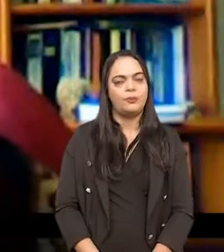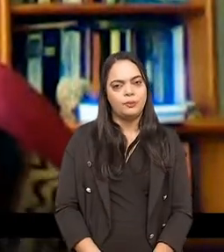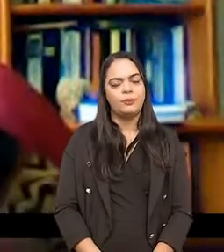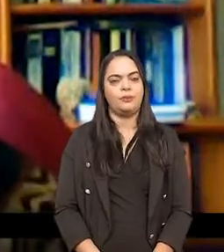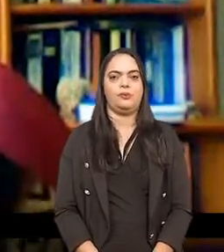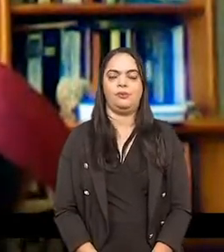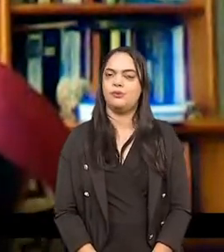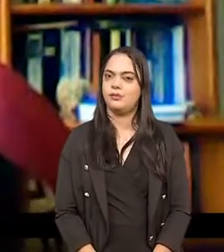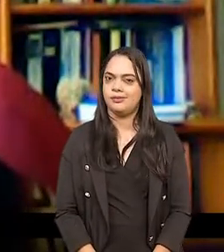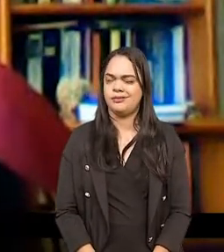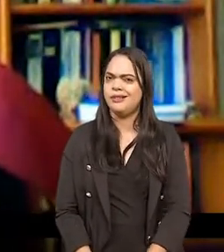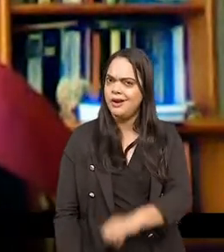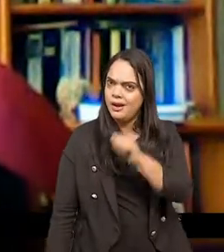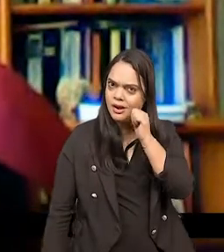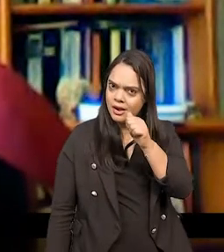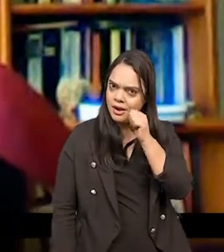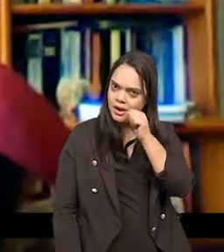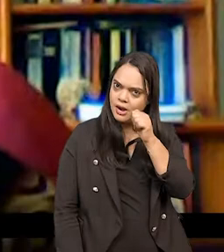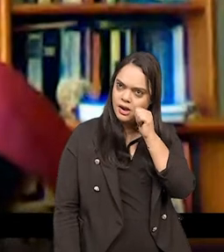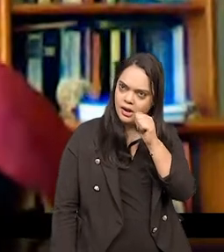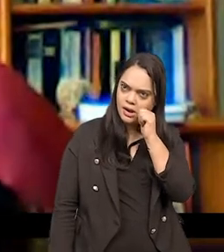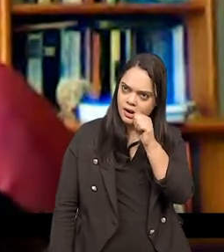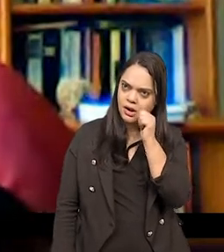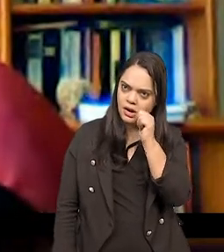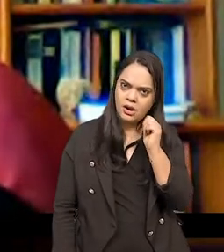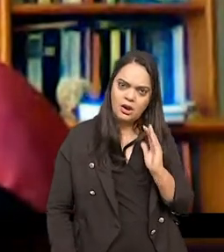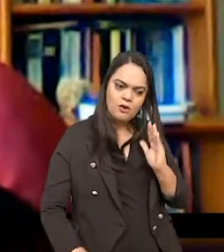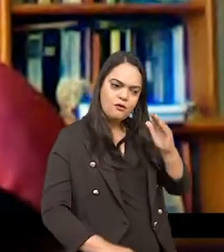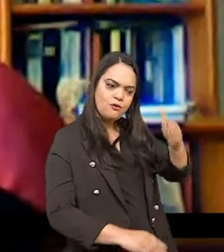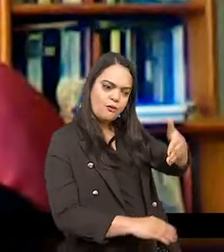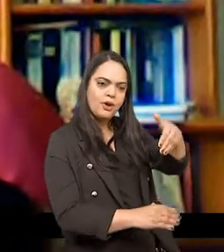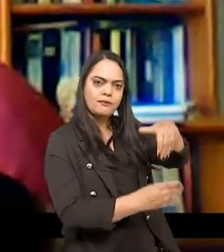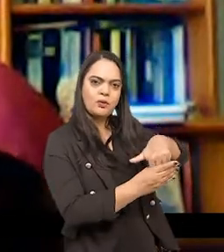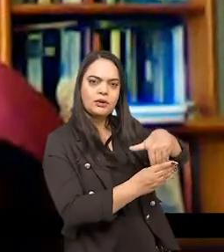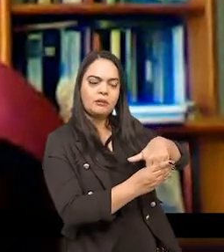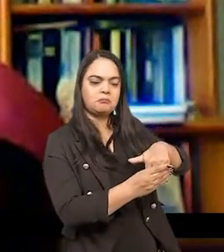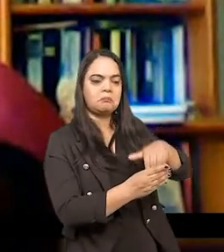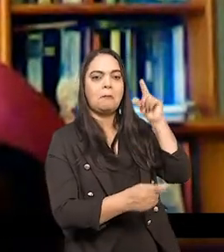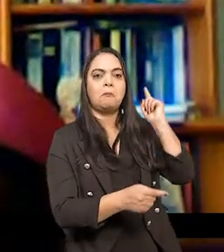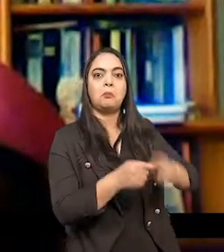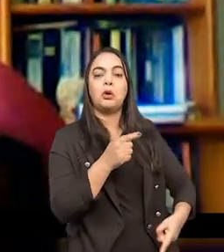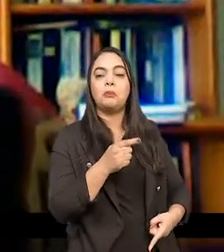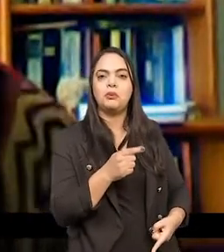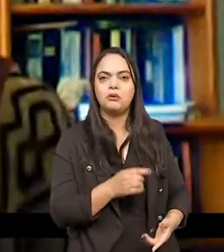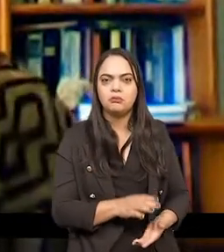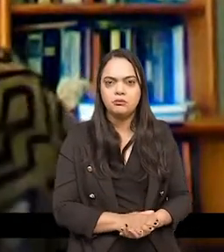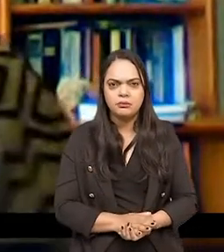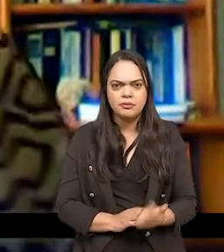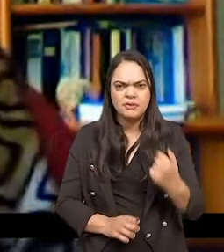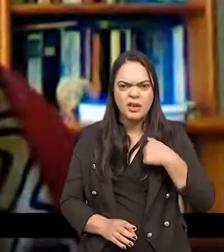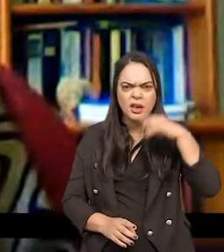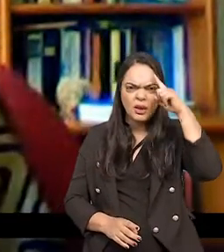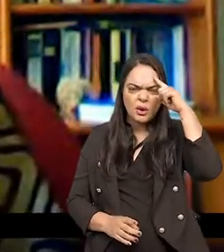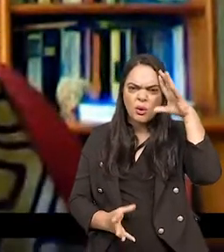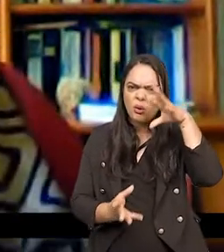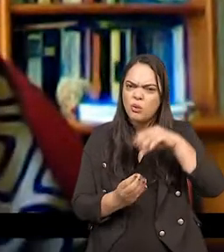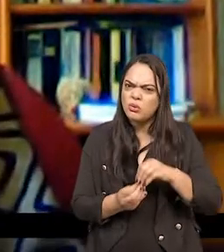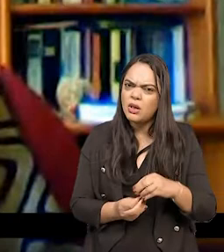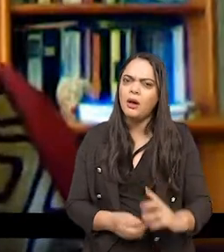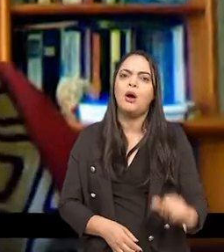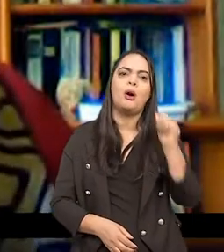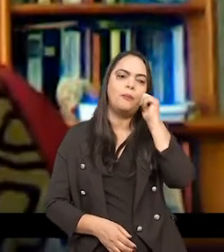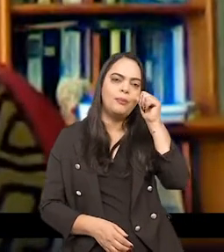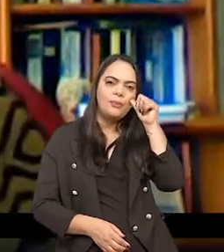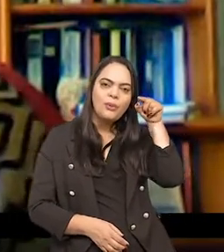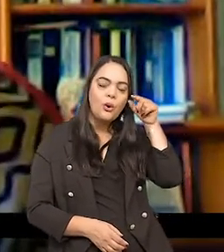Elas foram votar e o voto foi negado. E eu chego a uma conclusão horrível. Se o negro não valia nada para a